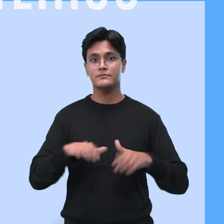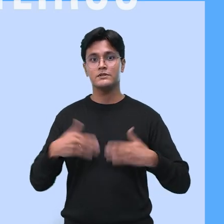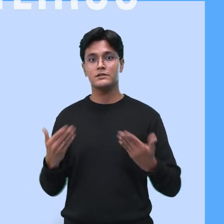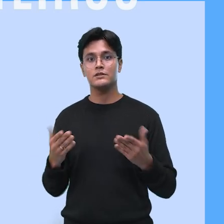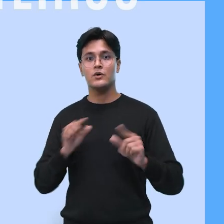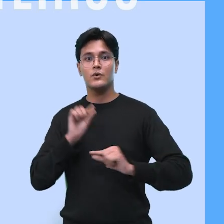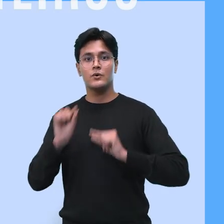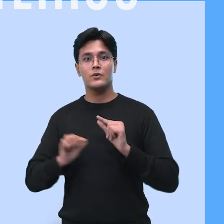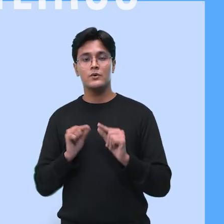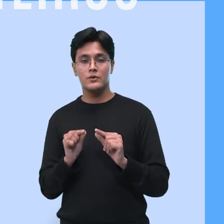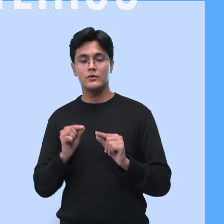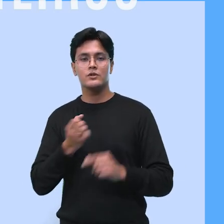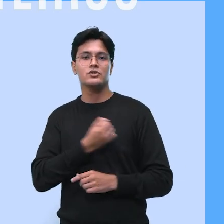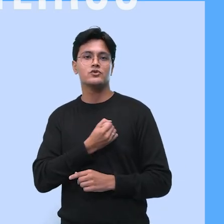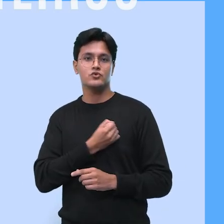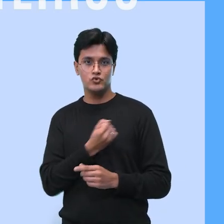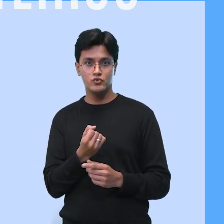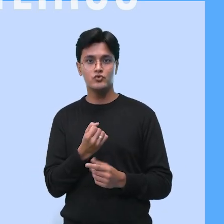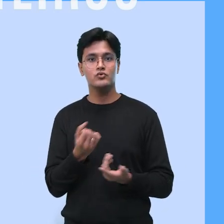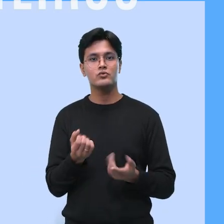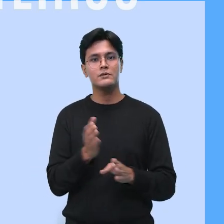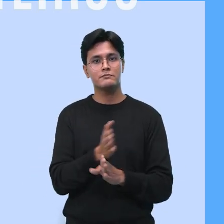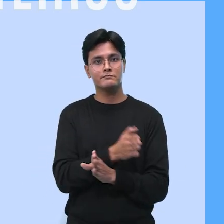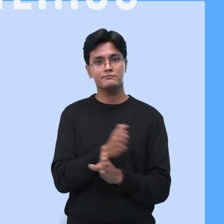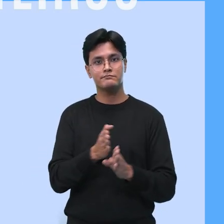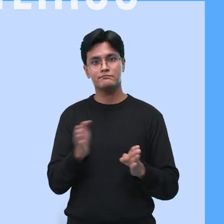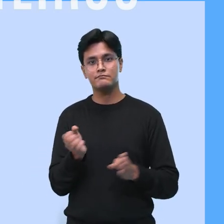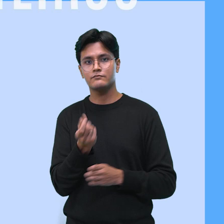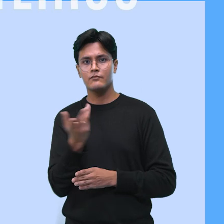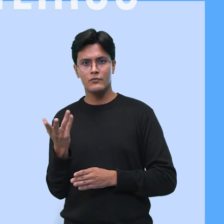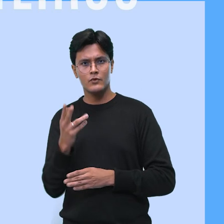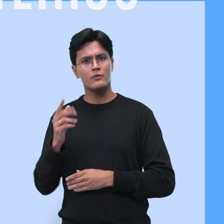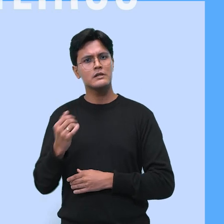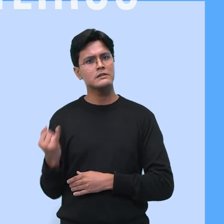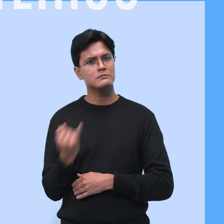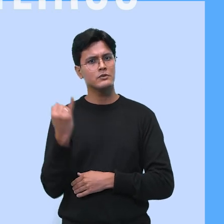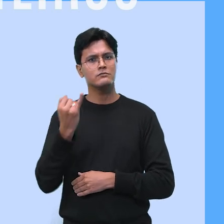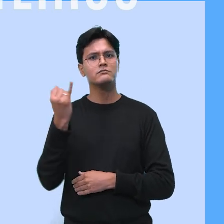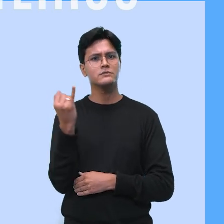Então, os números inteiros são muito importantes para a humanidade.